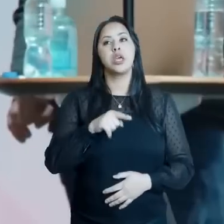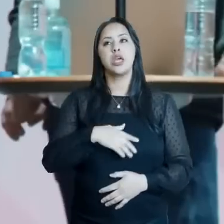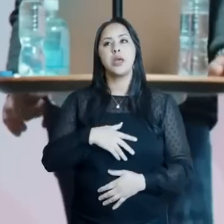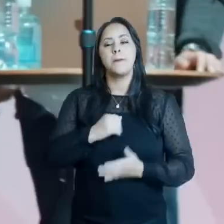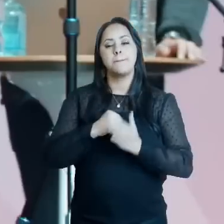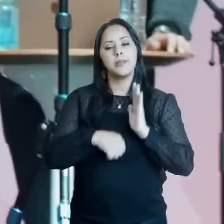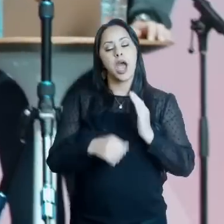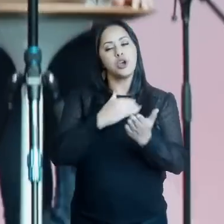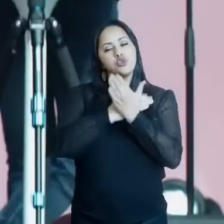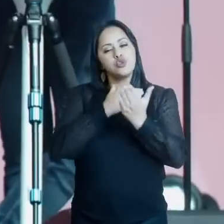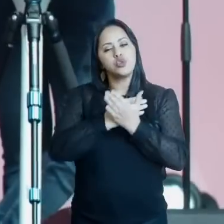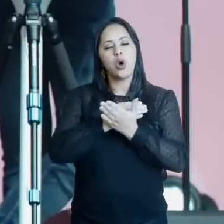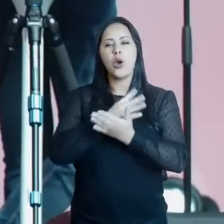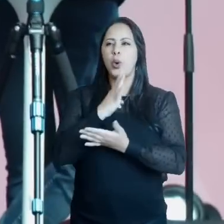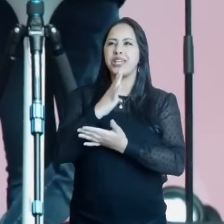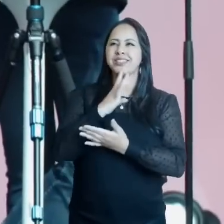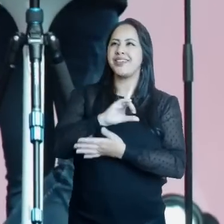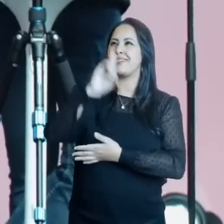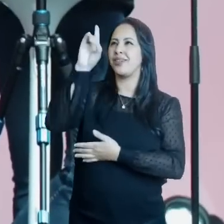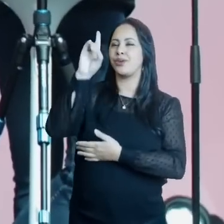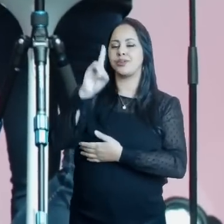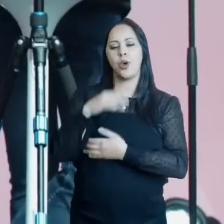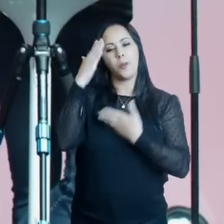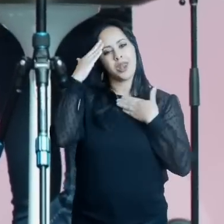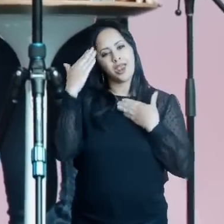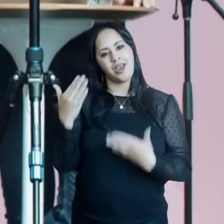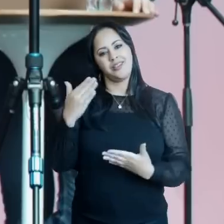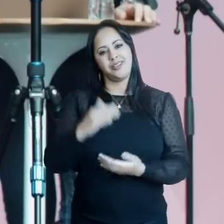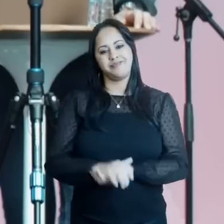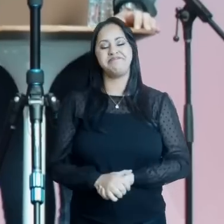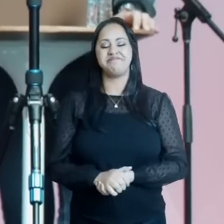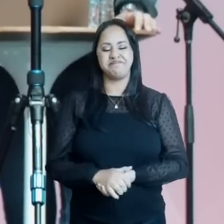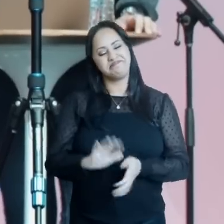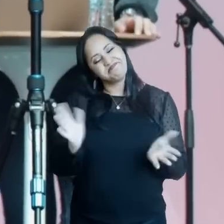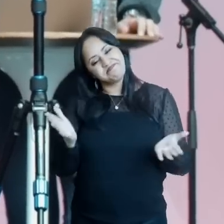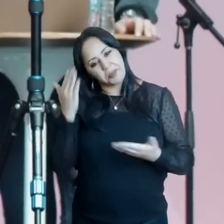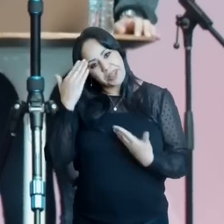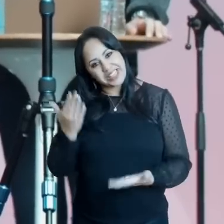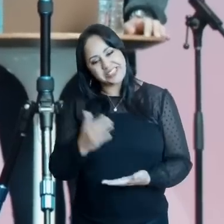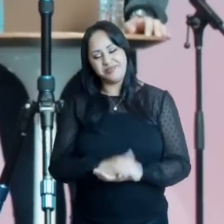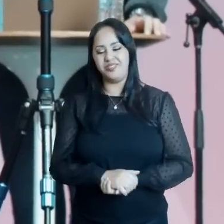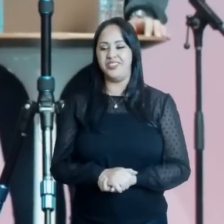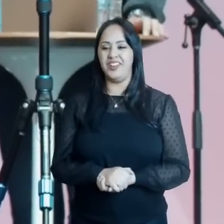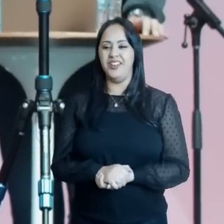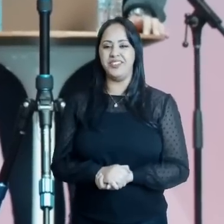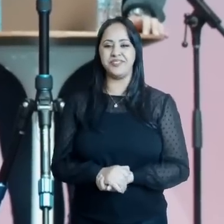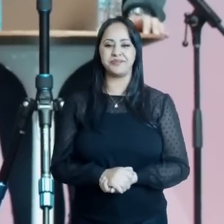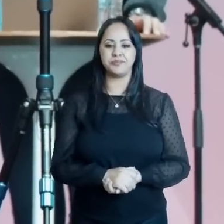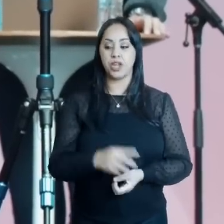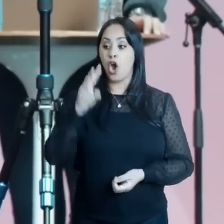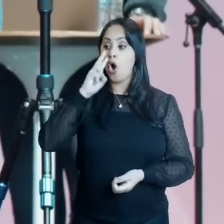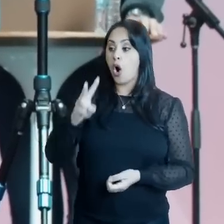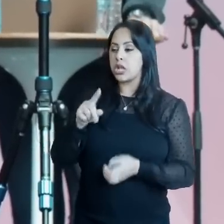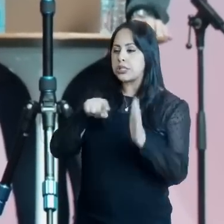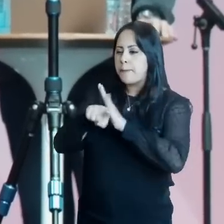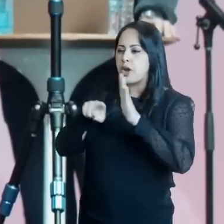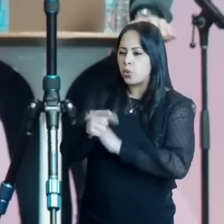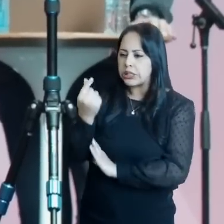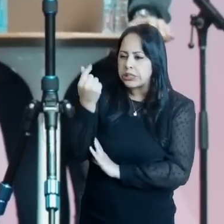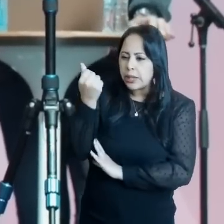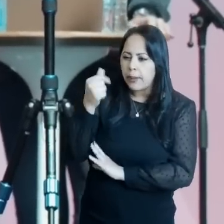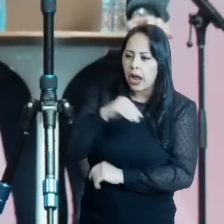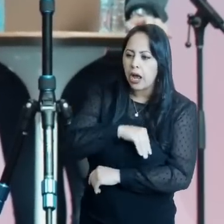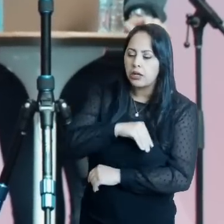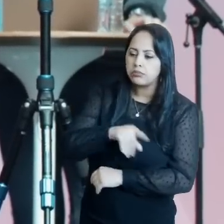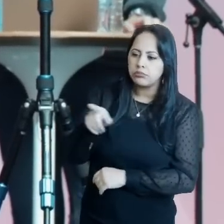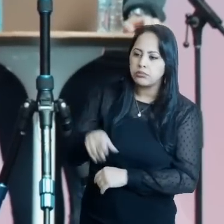conhecer e aprender mais sobre Deus. Obrigado. Uau, glória a Deus. Pega umas perguntas dessas patrocinadas aí para honrar os patrocinados, Pedro.